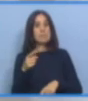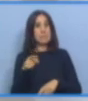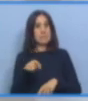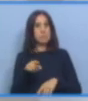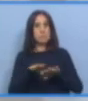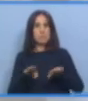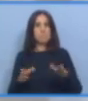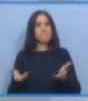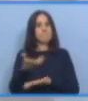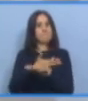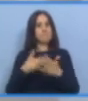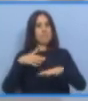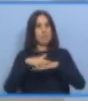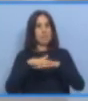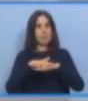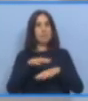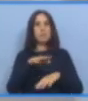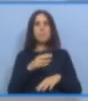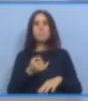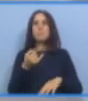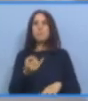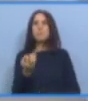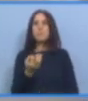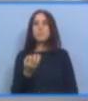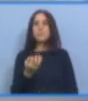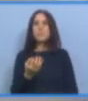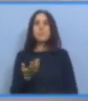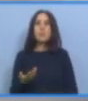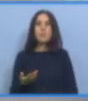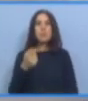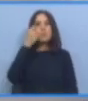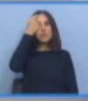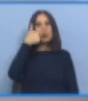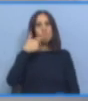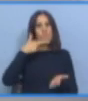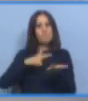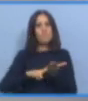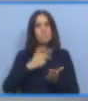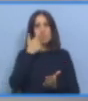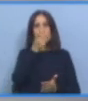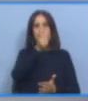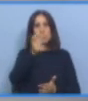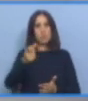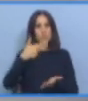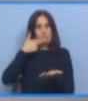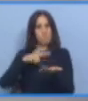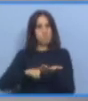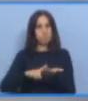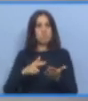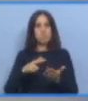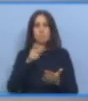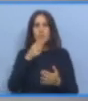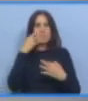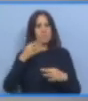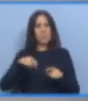para cima da mesa na rede, mas depois traz também histórias concretas de pessoas concretas, simples,